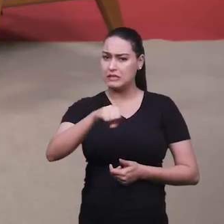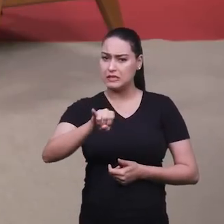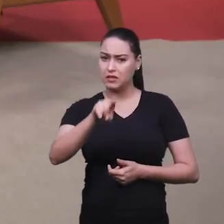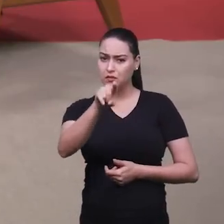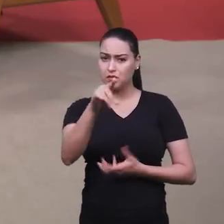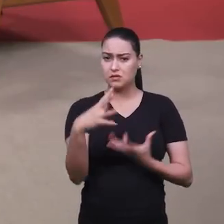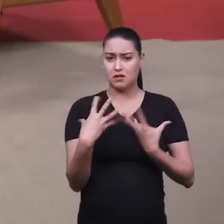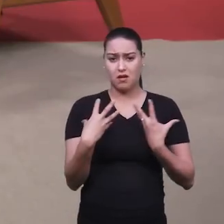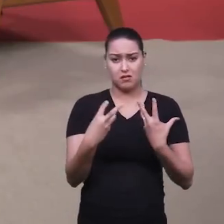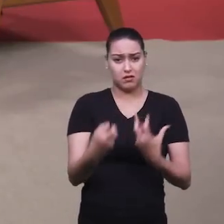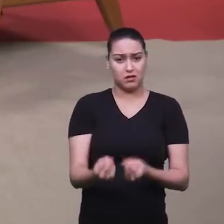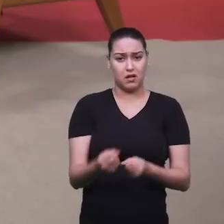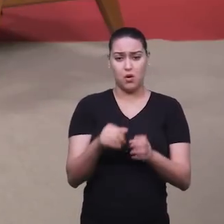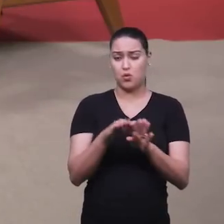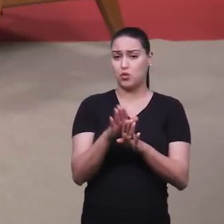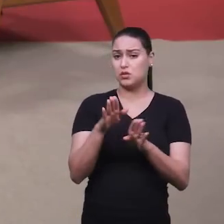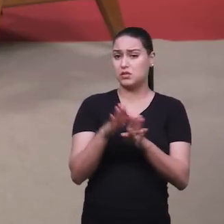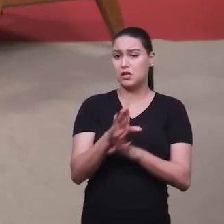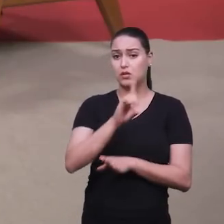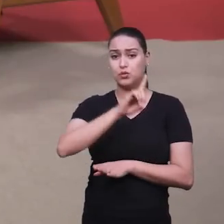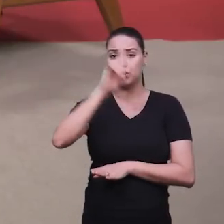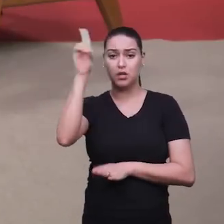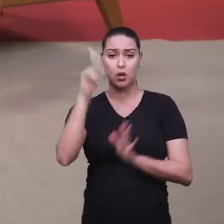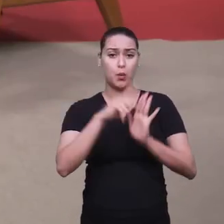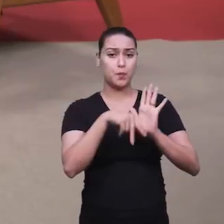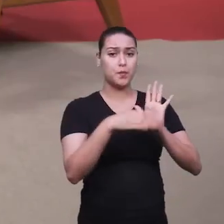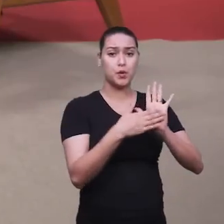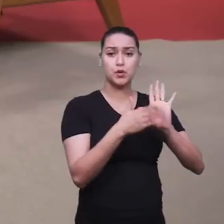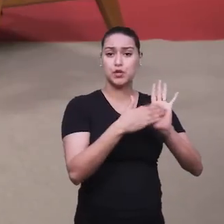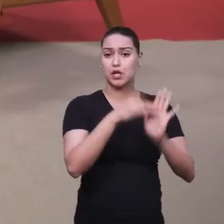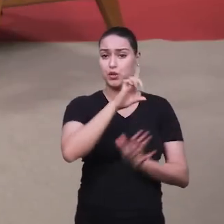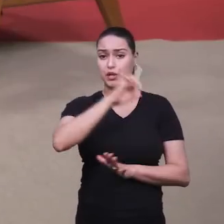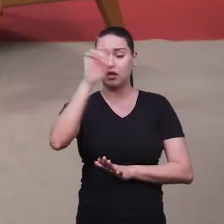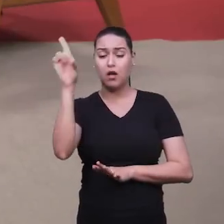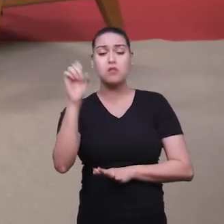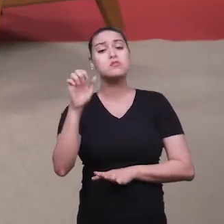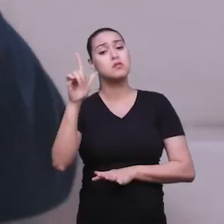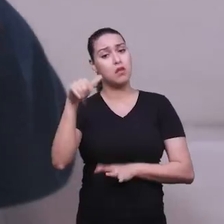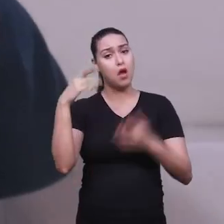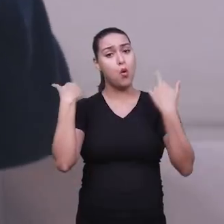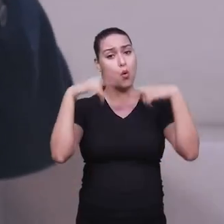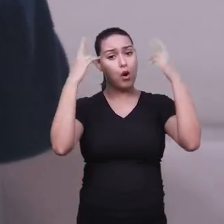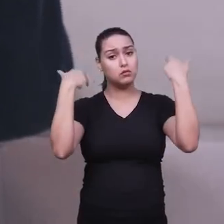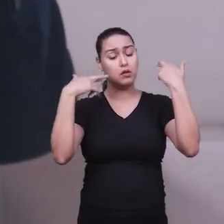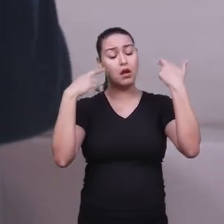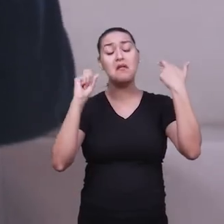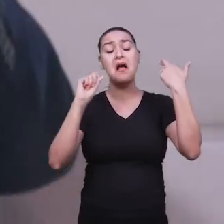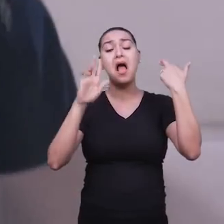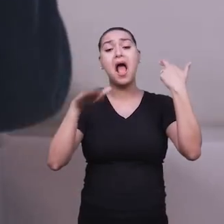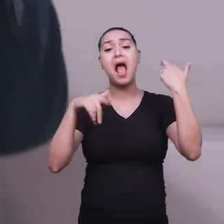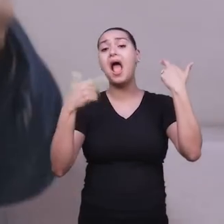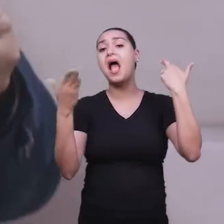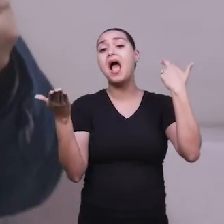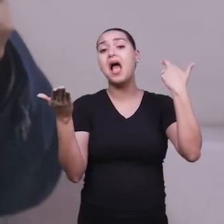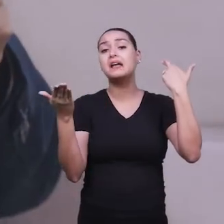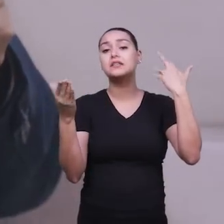você aceitar o conselho de Deus, aceitar o projeto de Deus, que é o cordeiro dele, que é Jesus, é